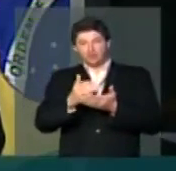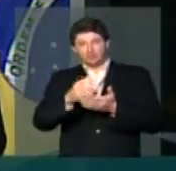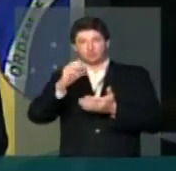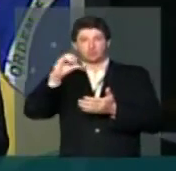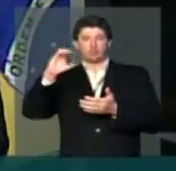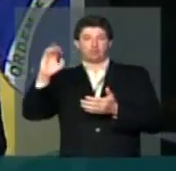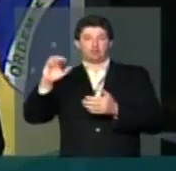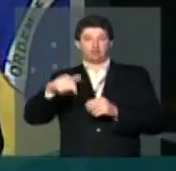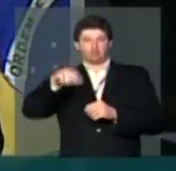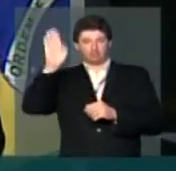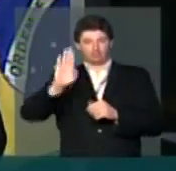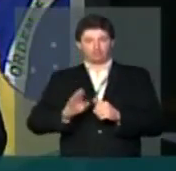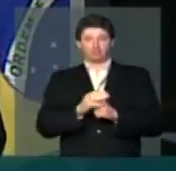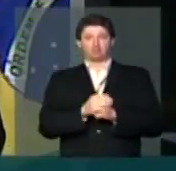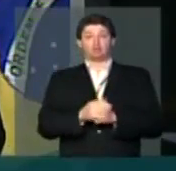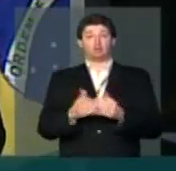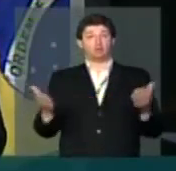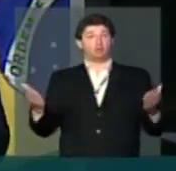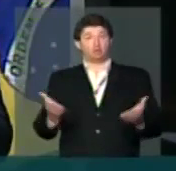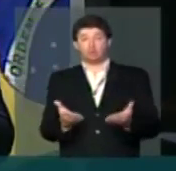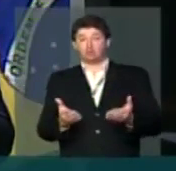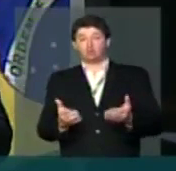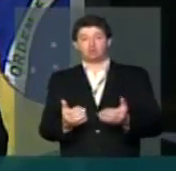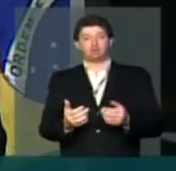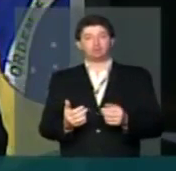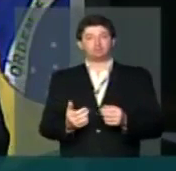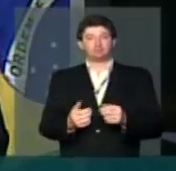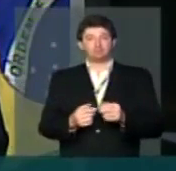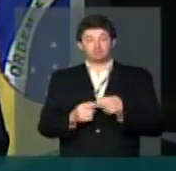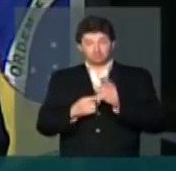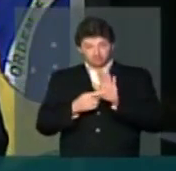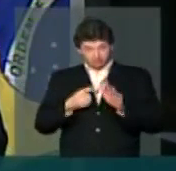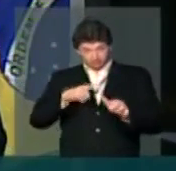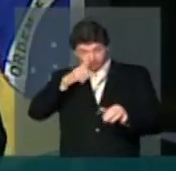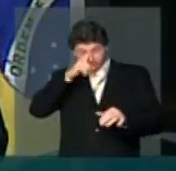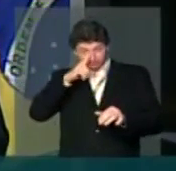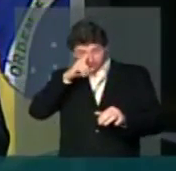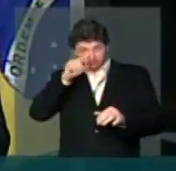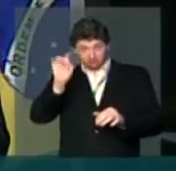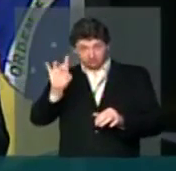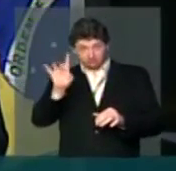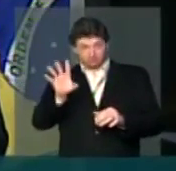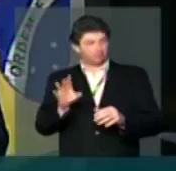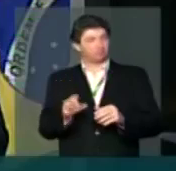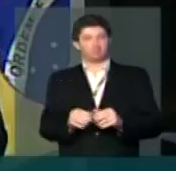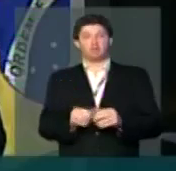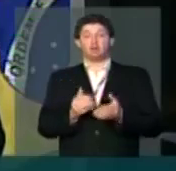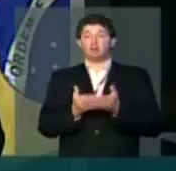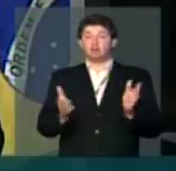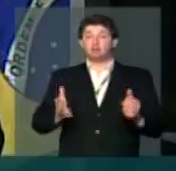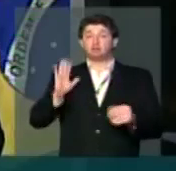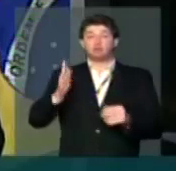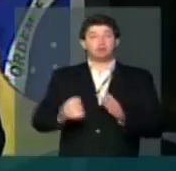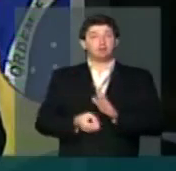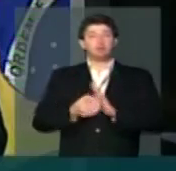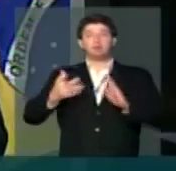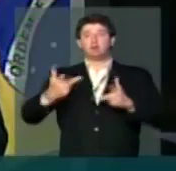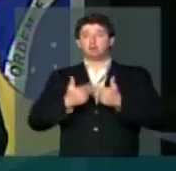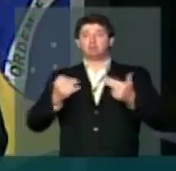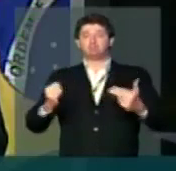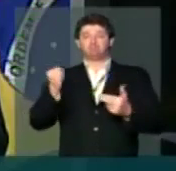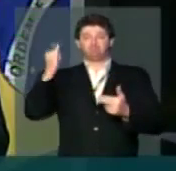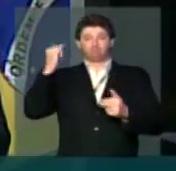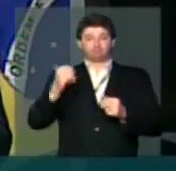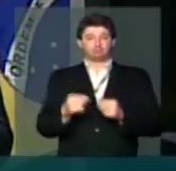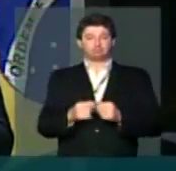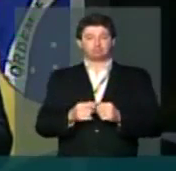90. As circunstâncias atuais não mostram mais apenas riscos. Já estamos perdendo preciosas ocupações. Depois